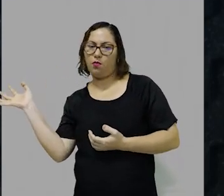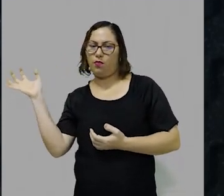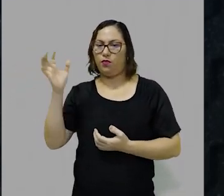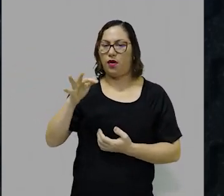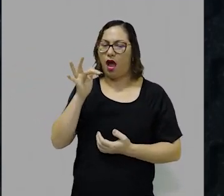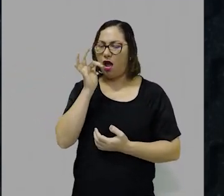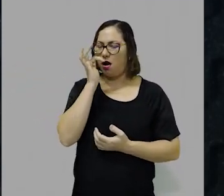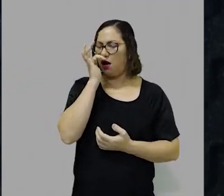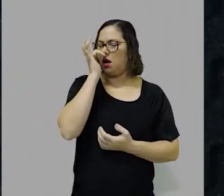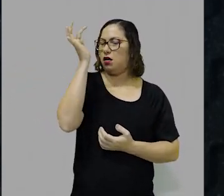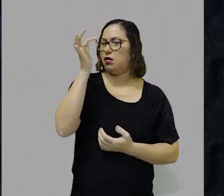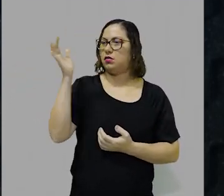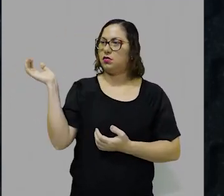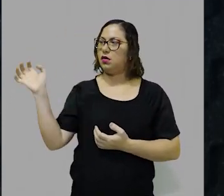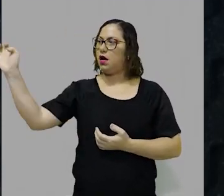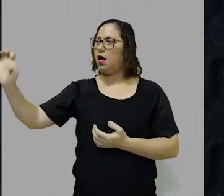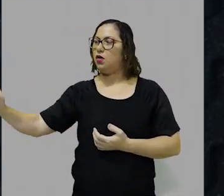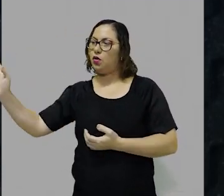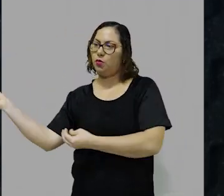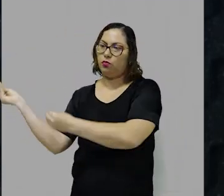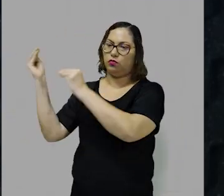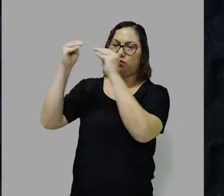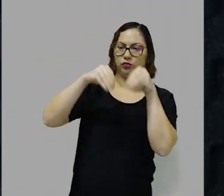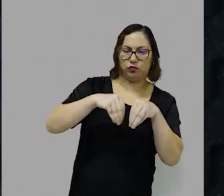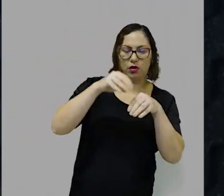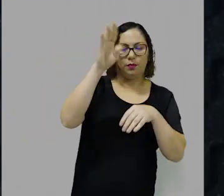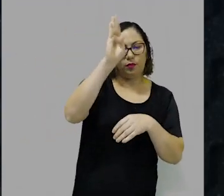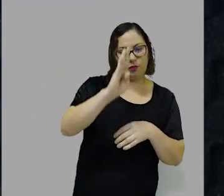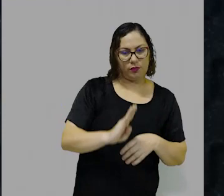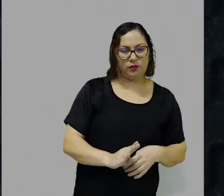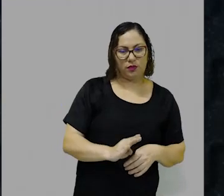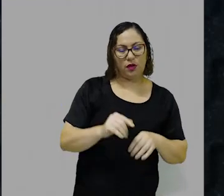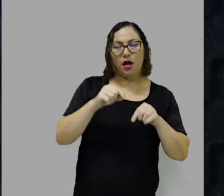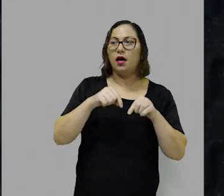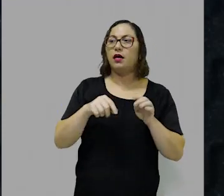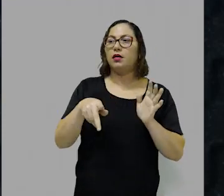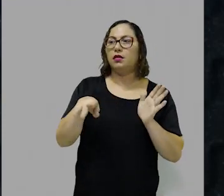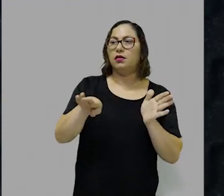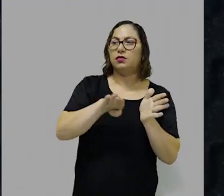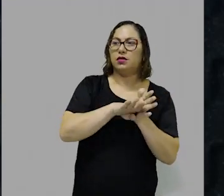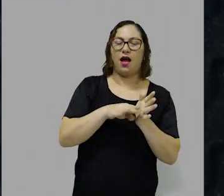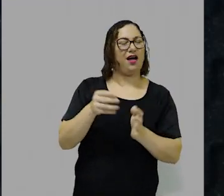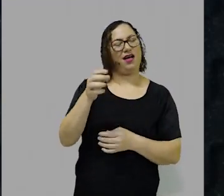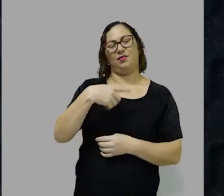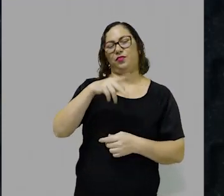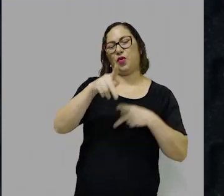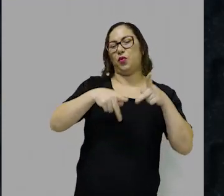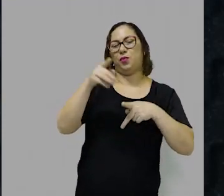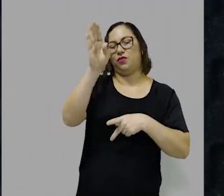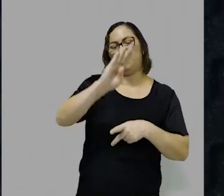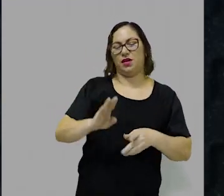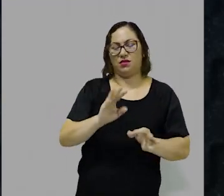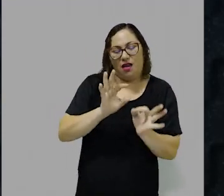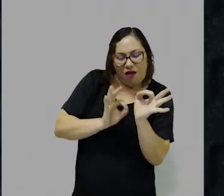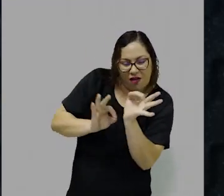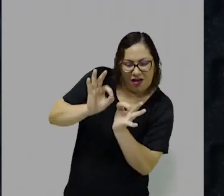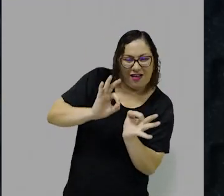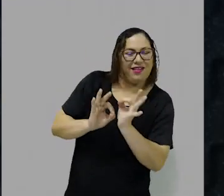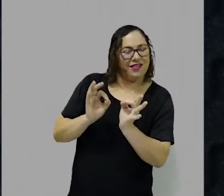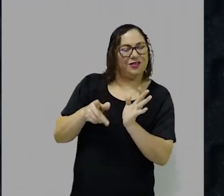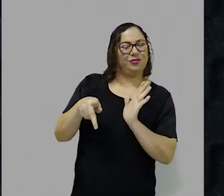elegância da Europa para cá e isso chega na Art Nouveau. Só que quando chega no Brasil, o brasileiro é maravilhoso. A gente já vai dando jeitinho, já